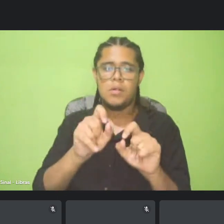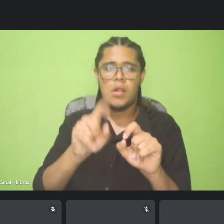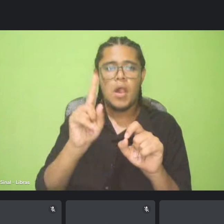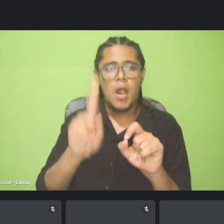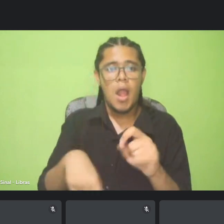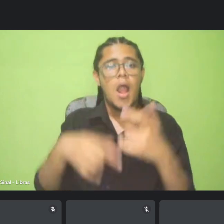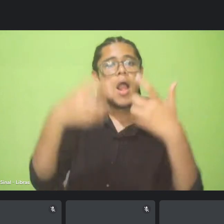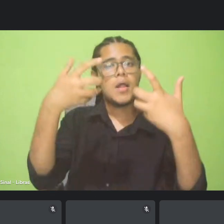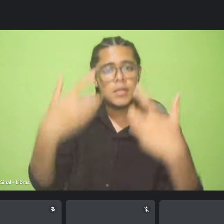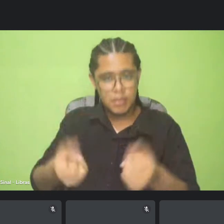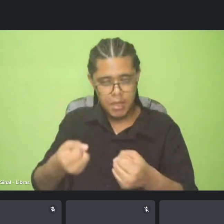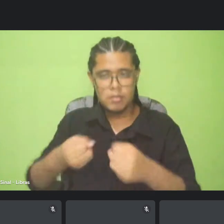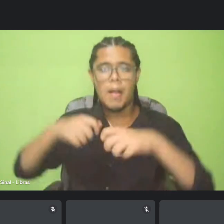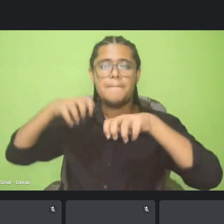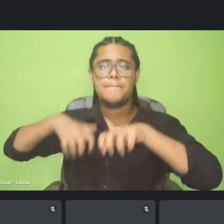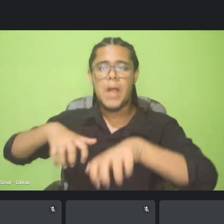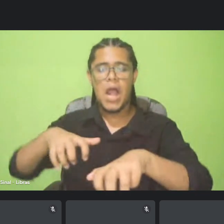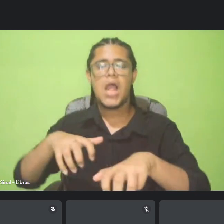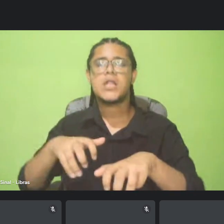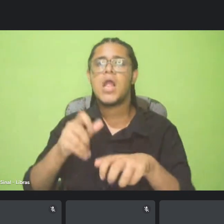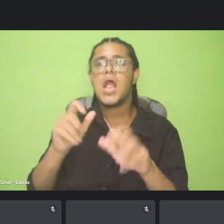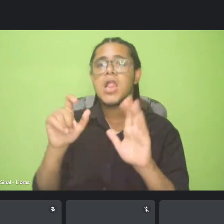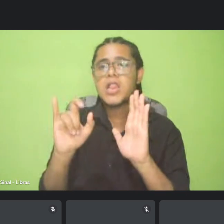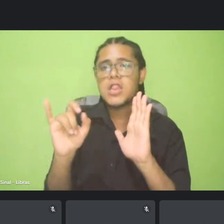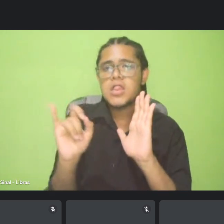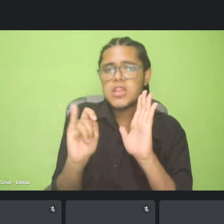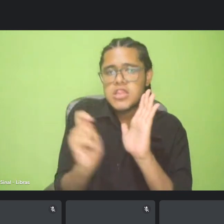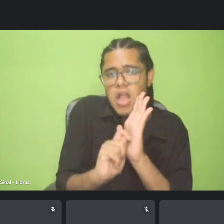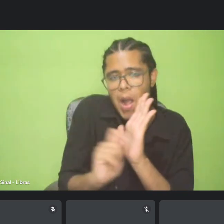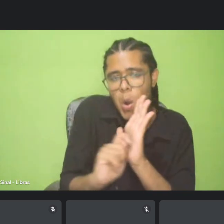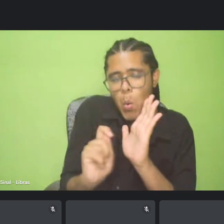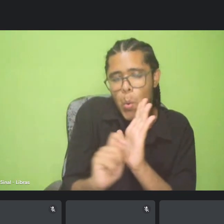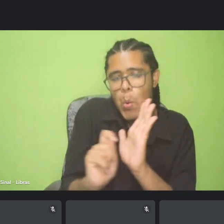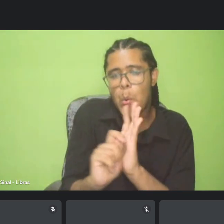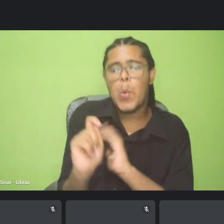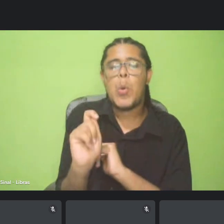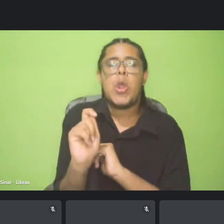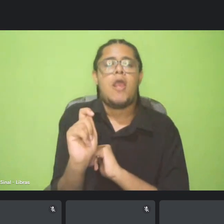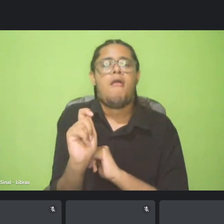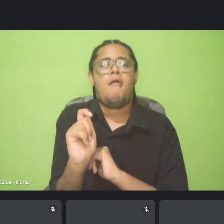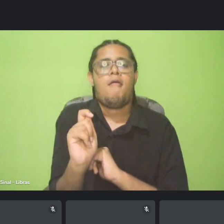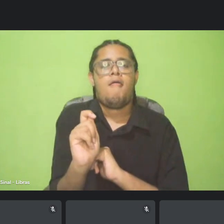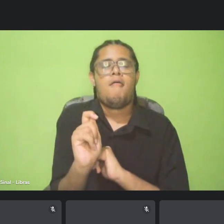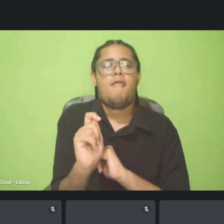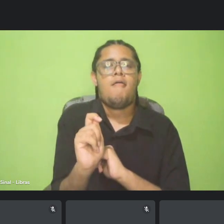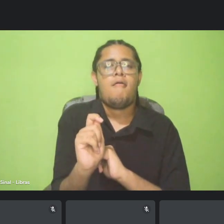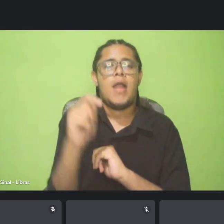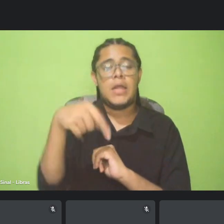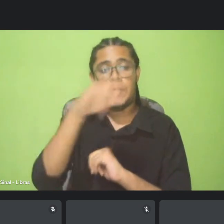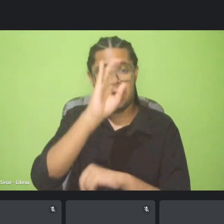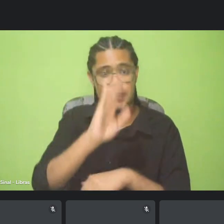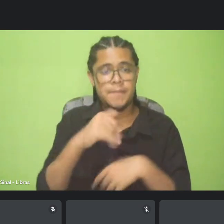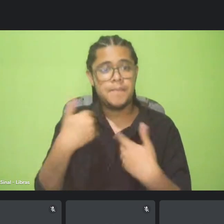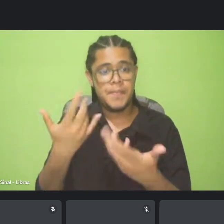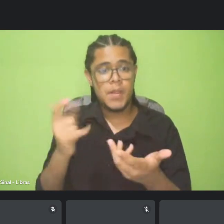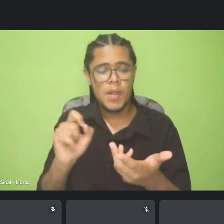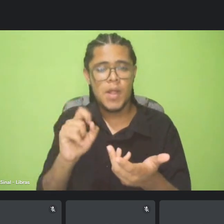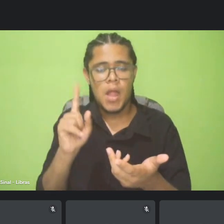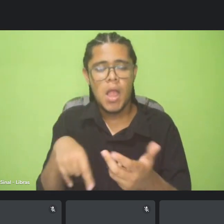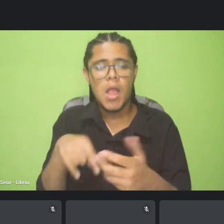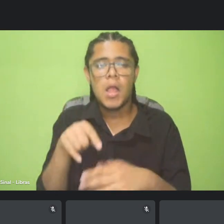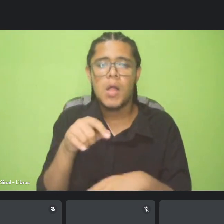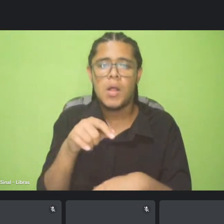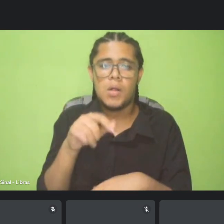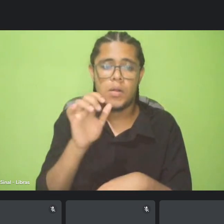maconha pelo país, foi uma lei que saiu daqui do Rio Grande do Norte quando um juiz quis impedir que as marchas saíssem, aí foi